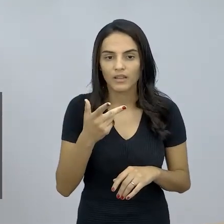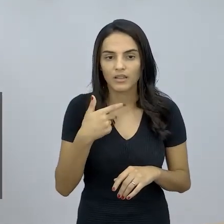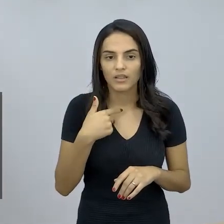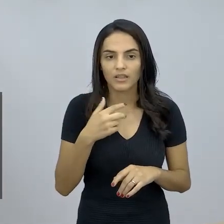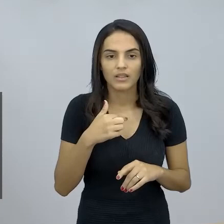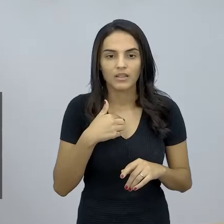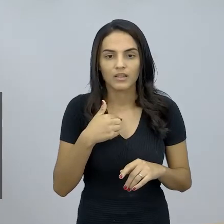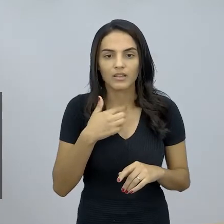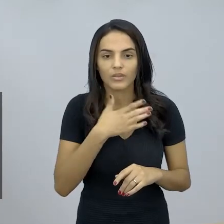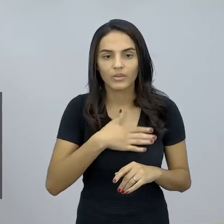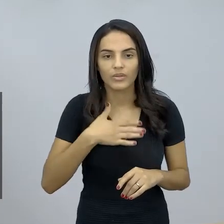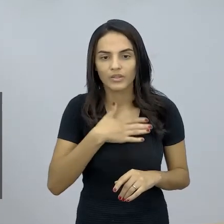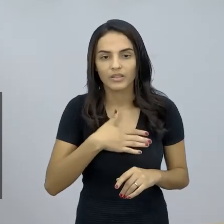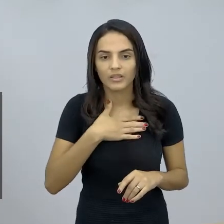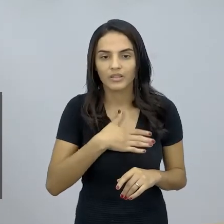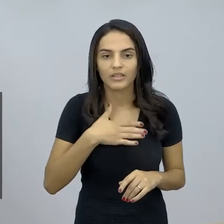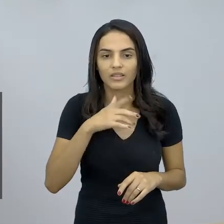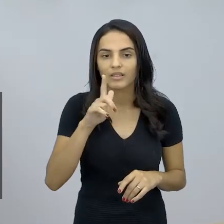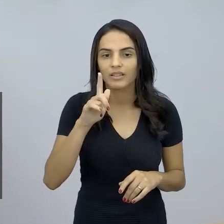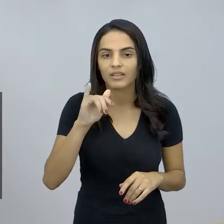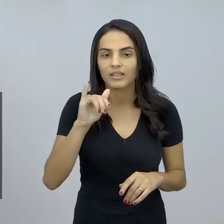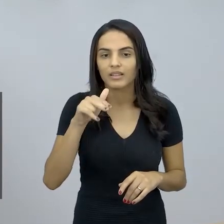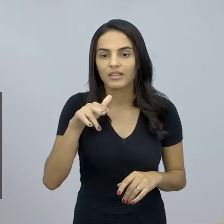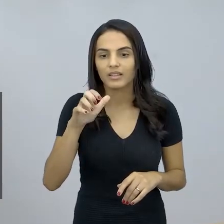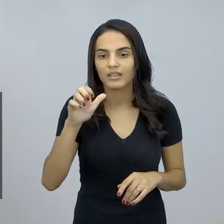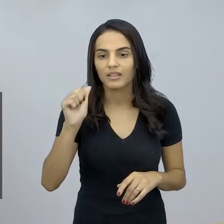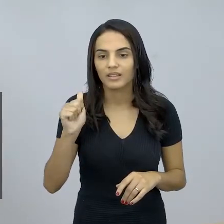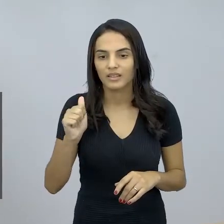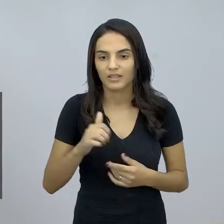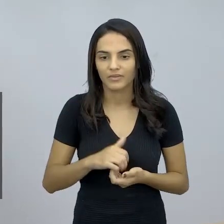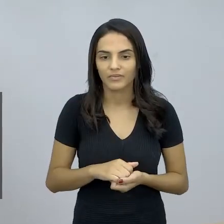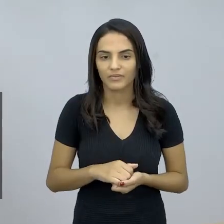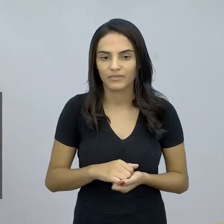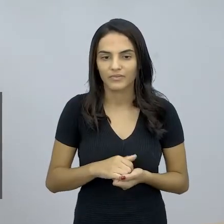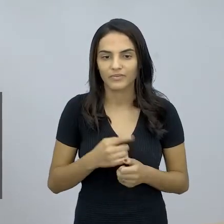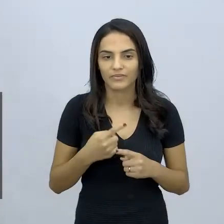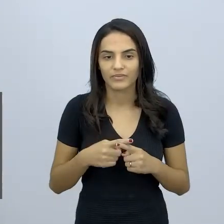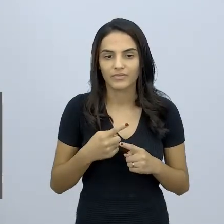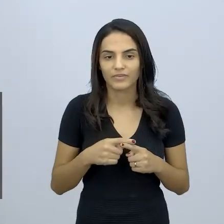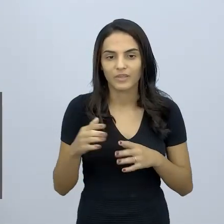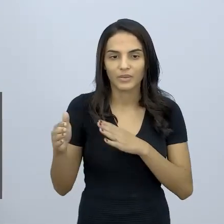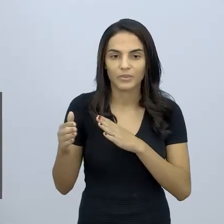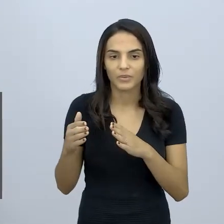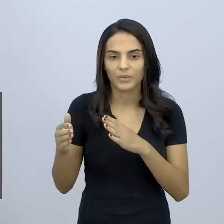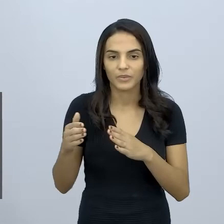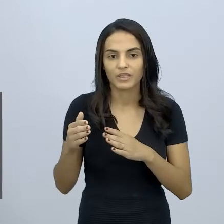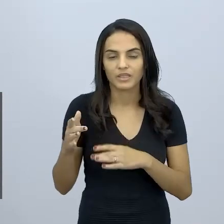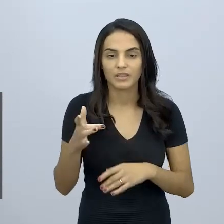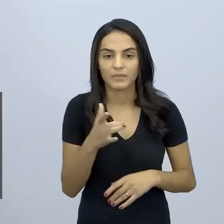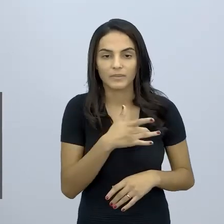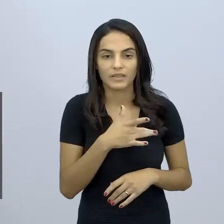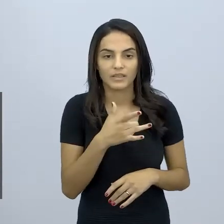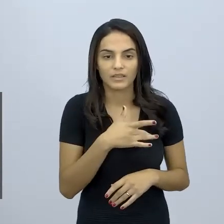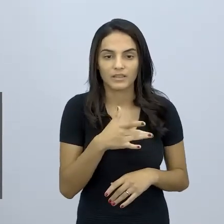tenho uma atração fatal por quina e postinho fino, que é uma beleza. E você em momento nenhum hesita em nos